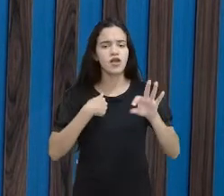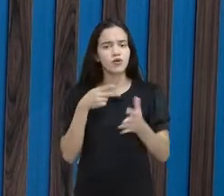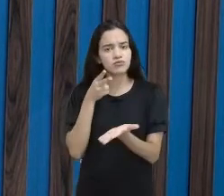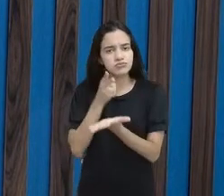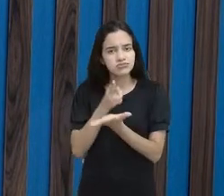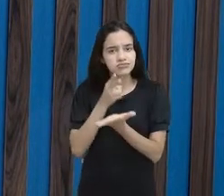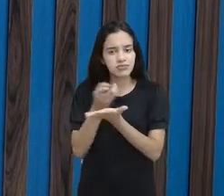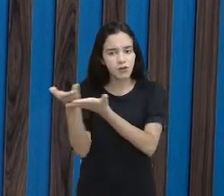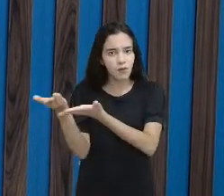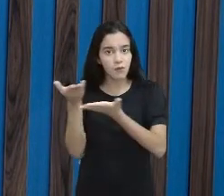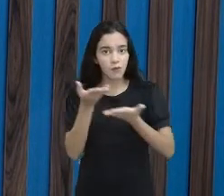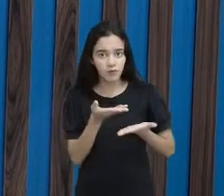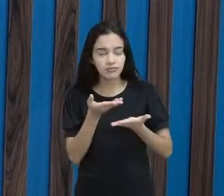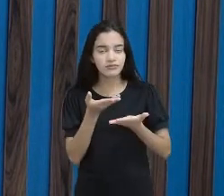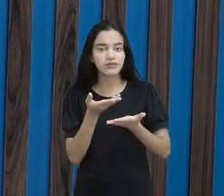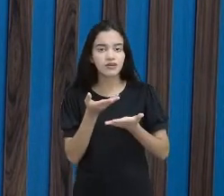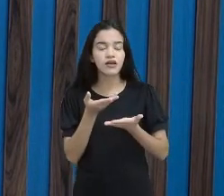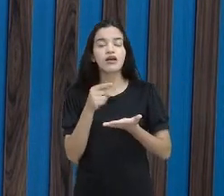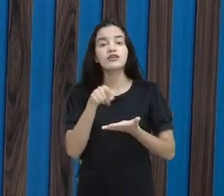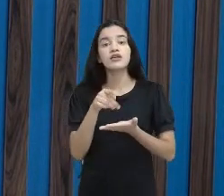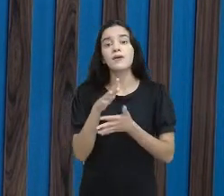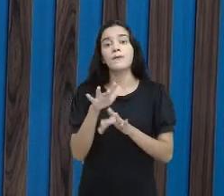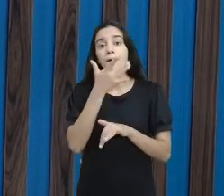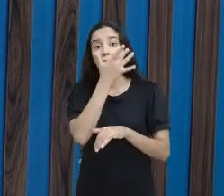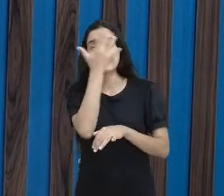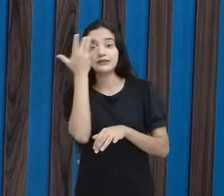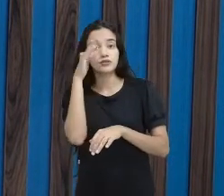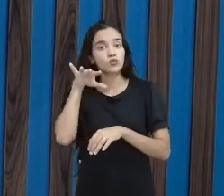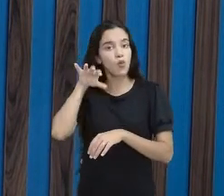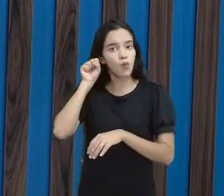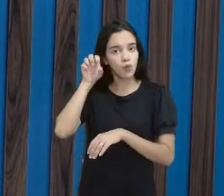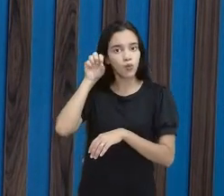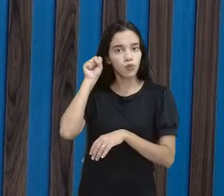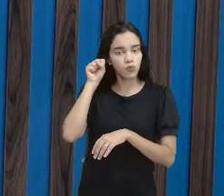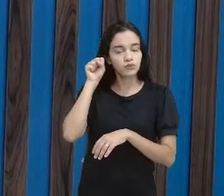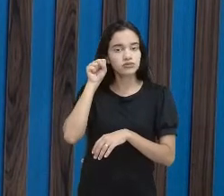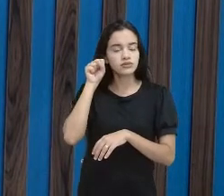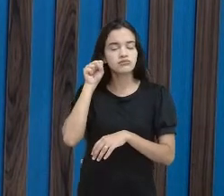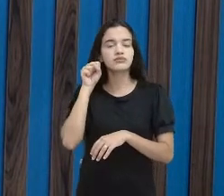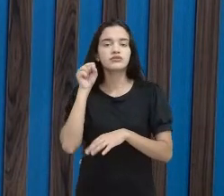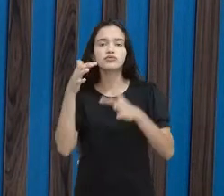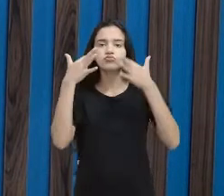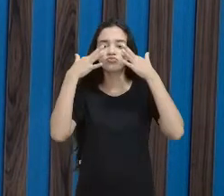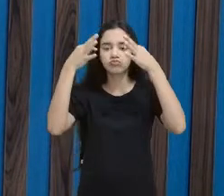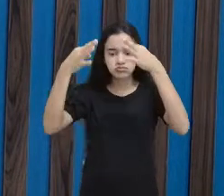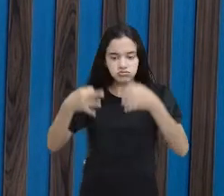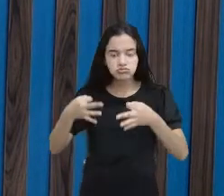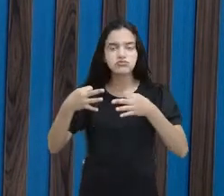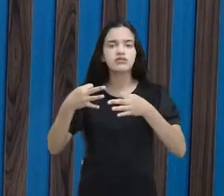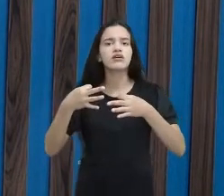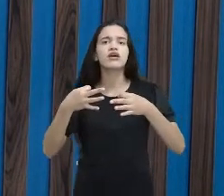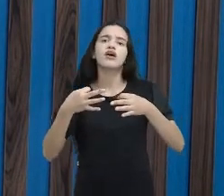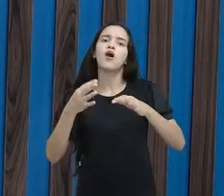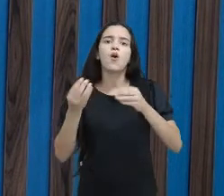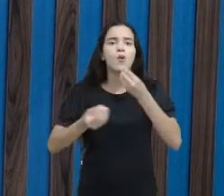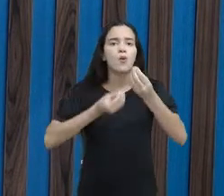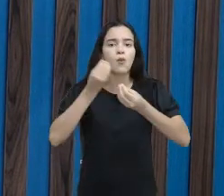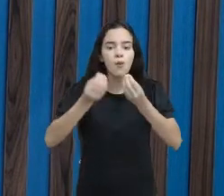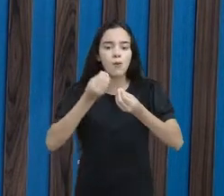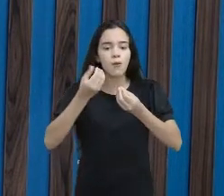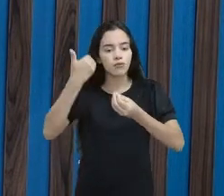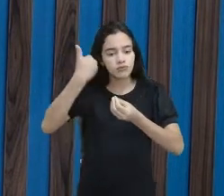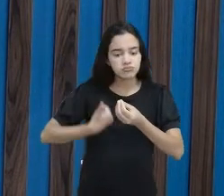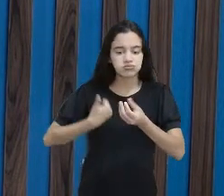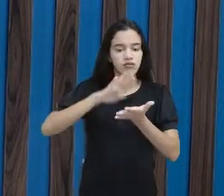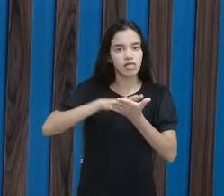faço o convite, mesmo que você seja uma pessoa ouvinte, né, dê aí uma atenção, fica de olho em como ela está